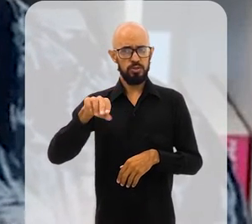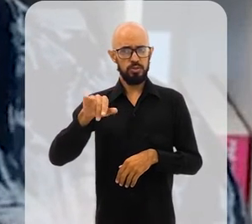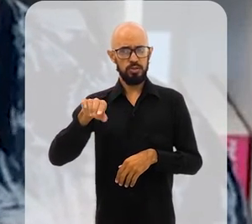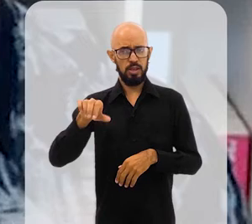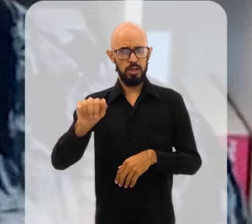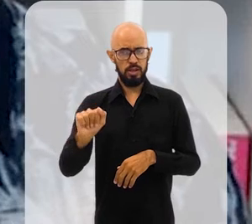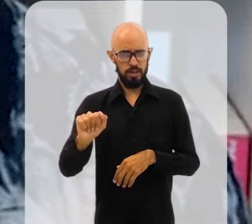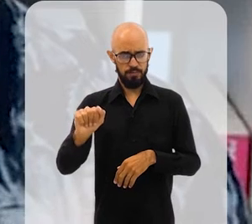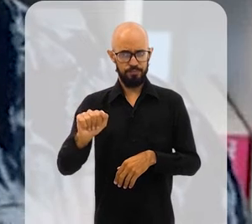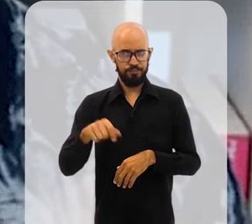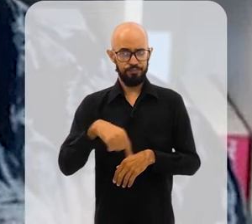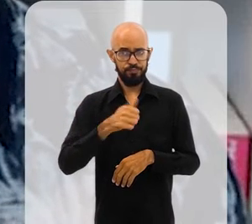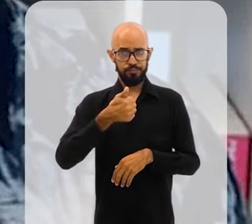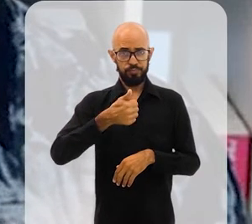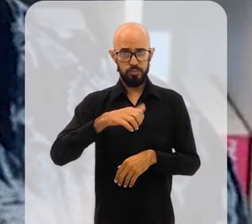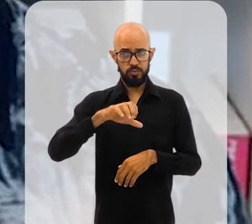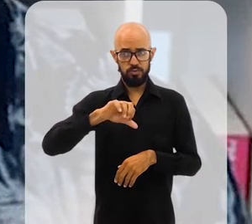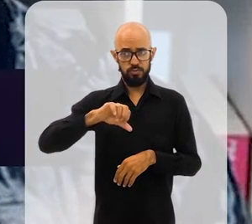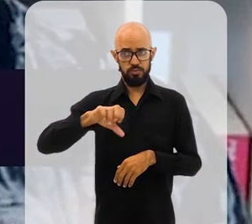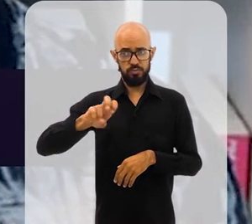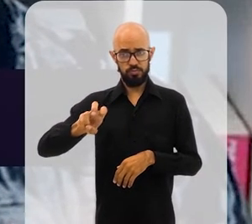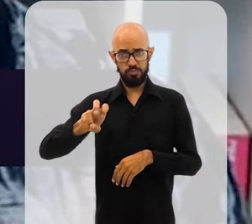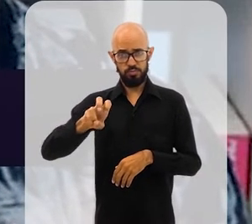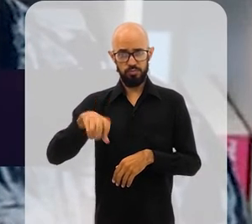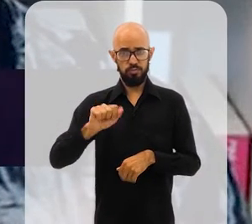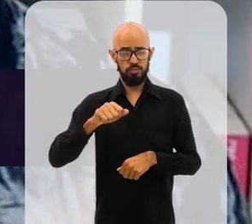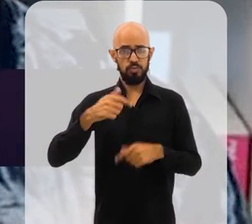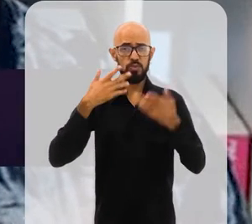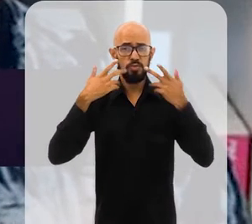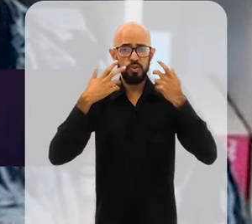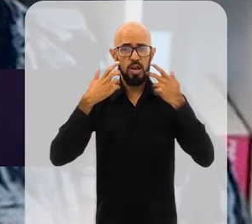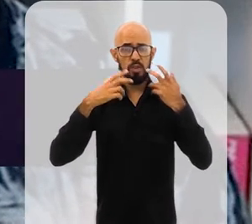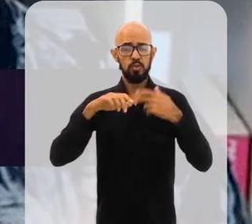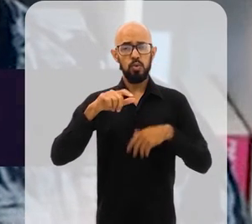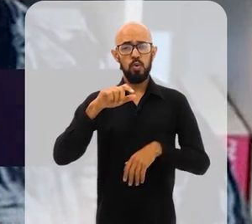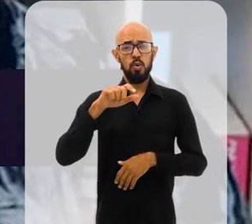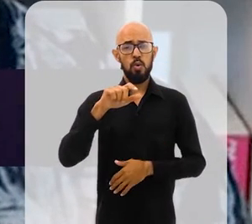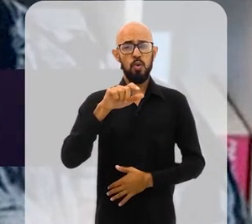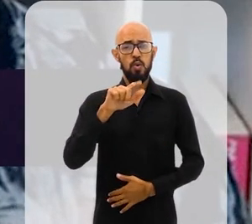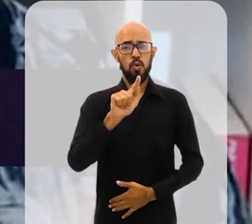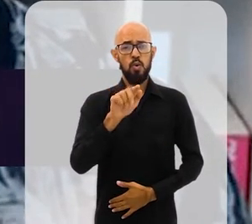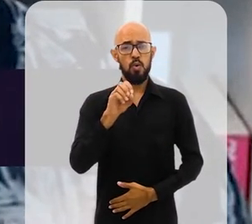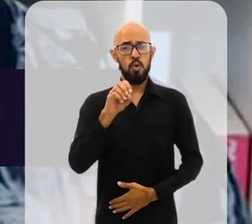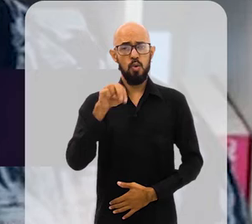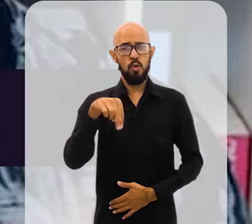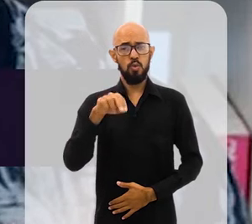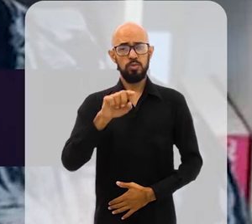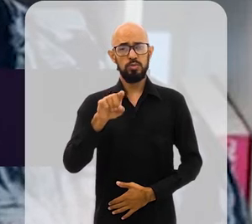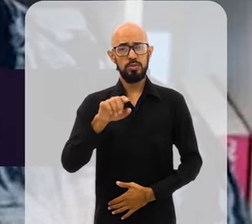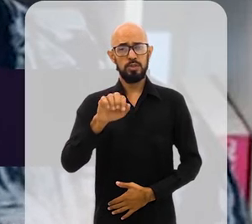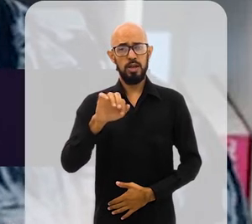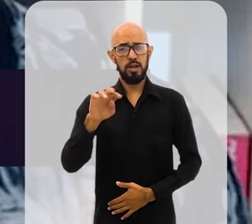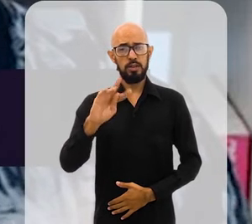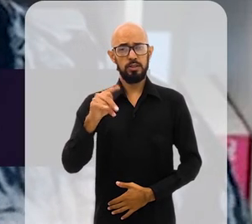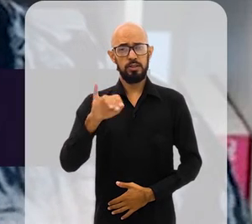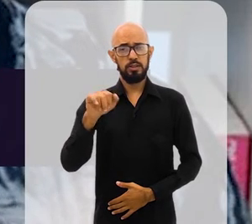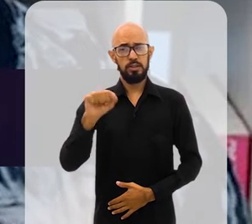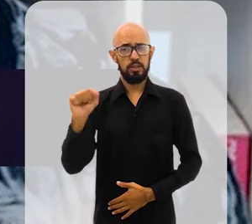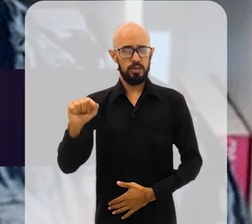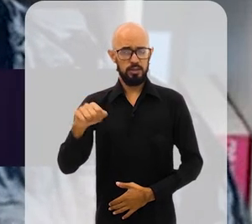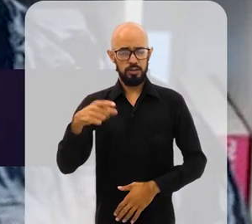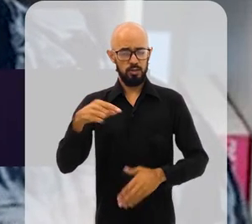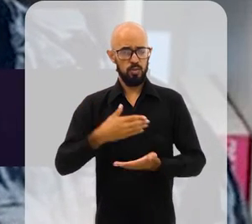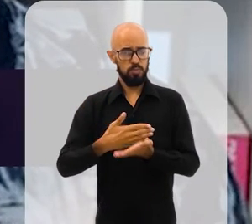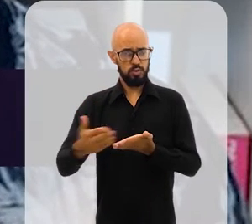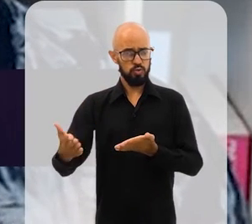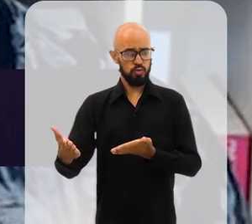e rodas de leitura. Mas foi em 1995, no Teatro Gonzaguinha, no centro do Rio, com o diretor Ernesto Piccolo, que